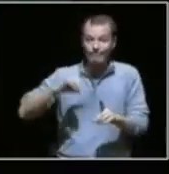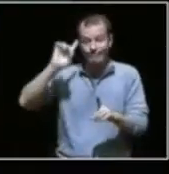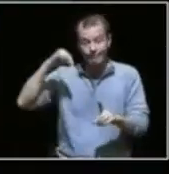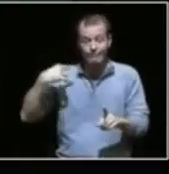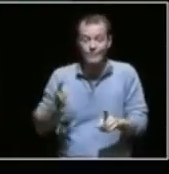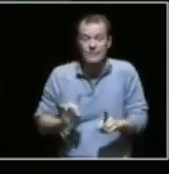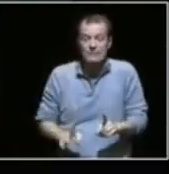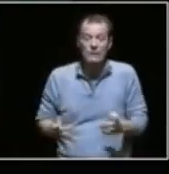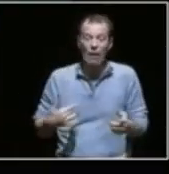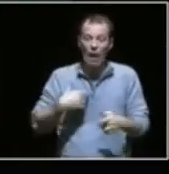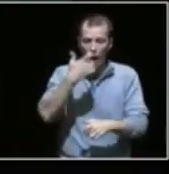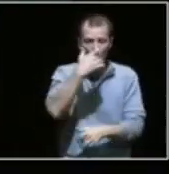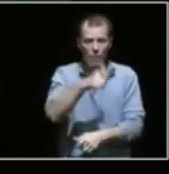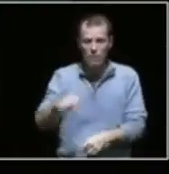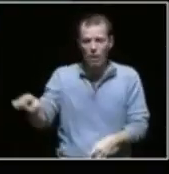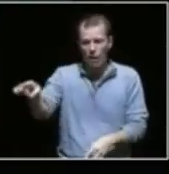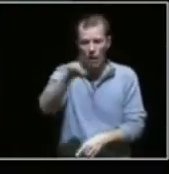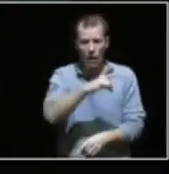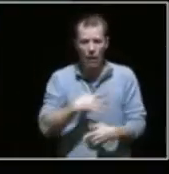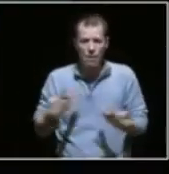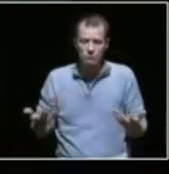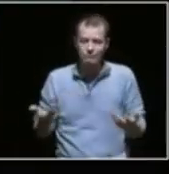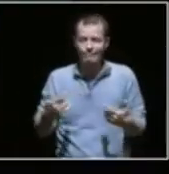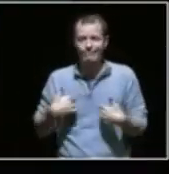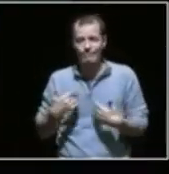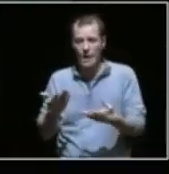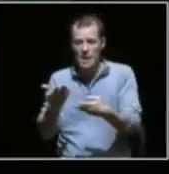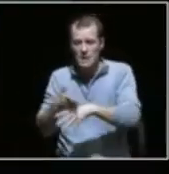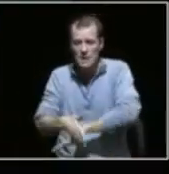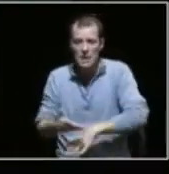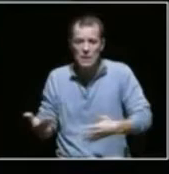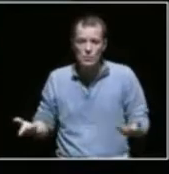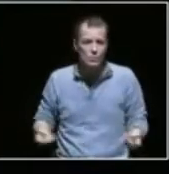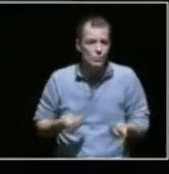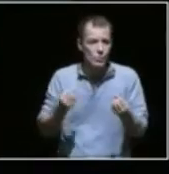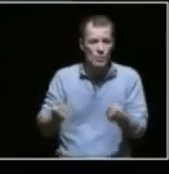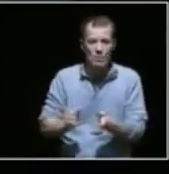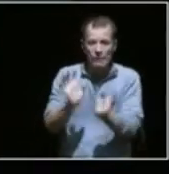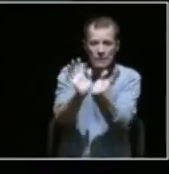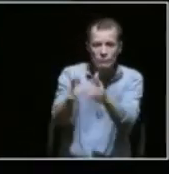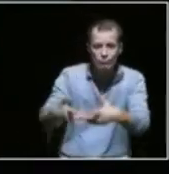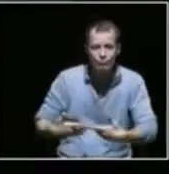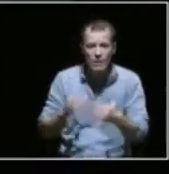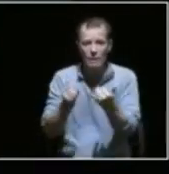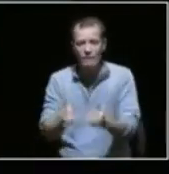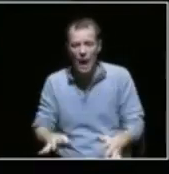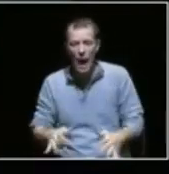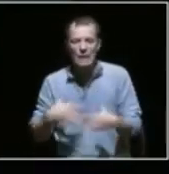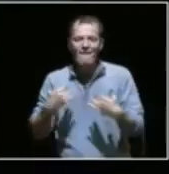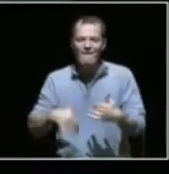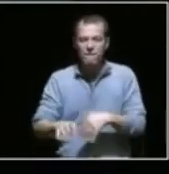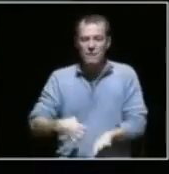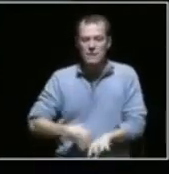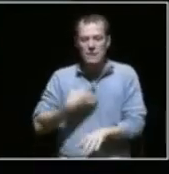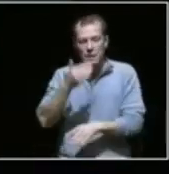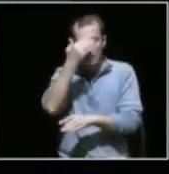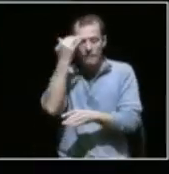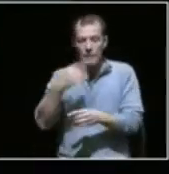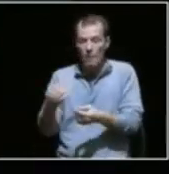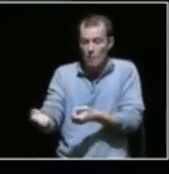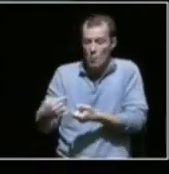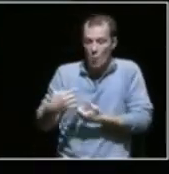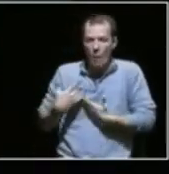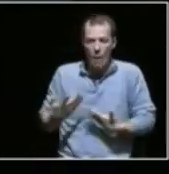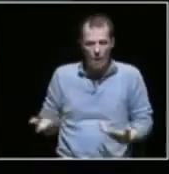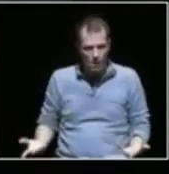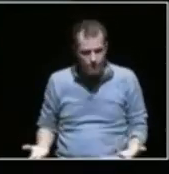sabemos, existem cidadãos que, não dispondo do acesso a suportes digitais, sentirão dificuldades em serem